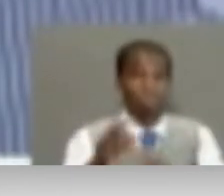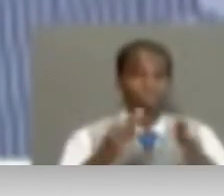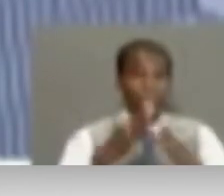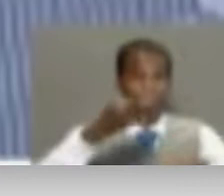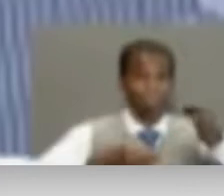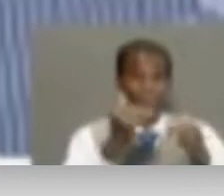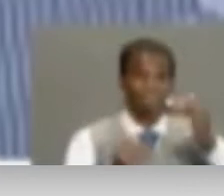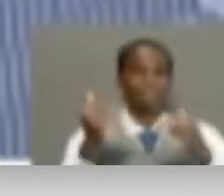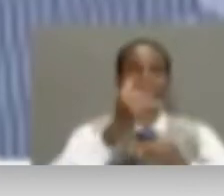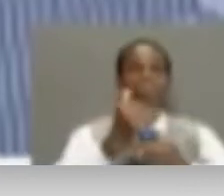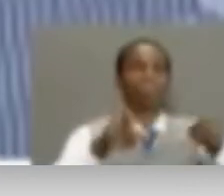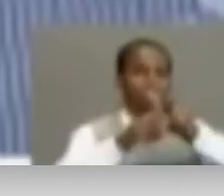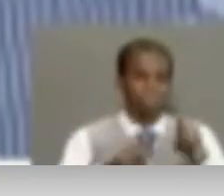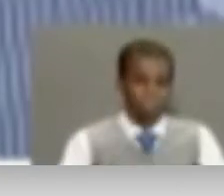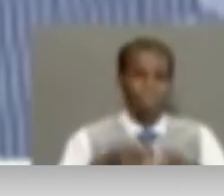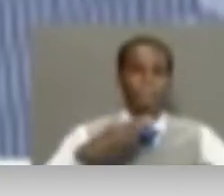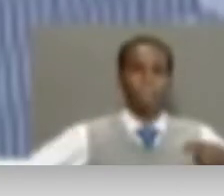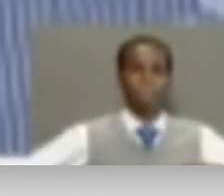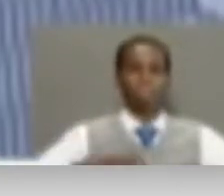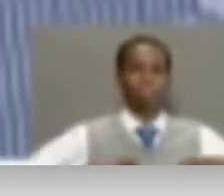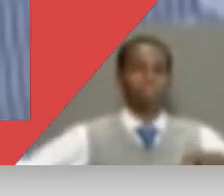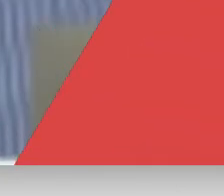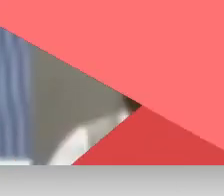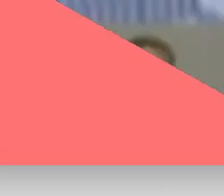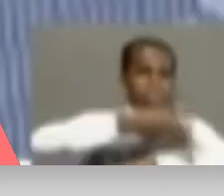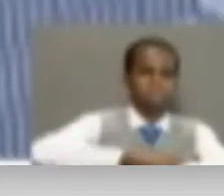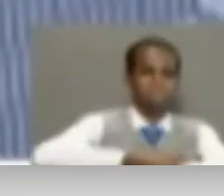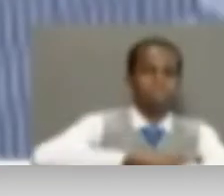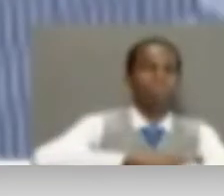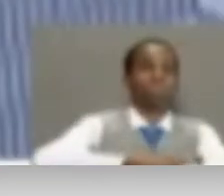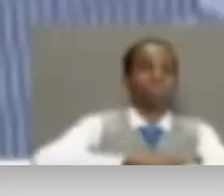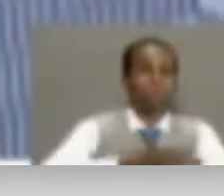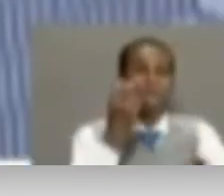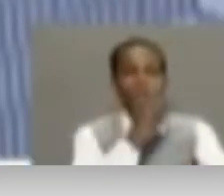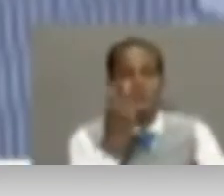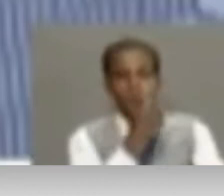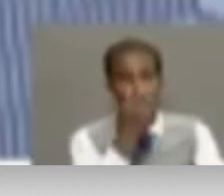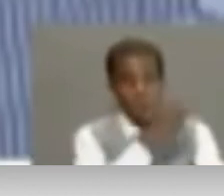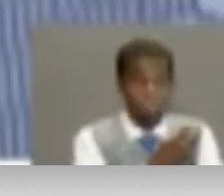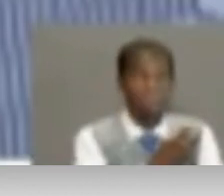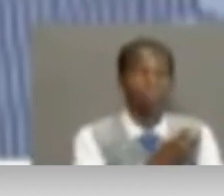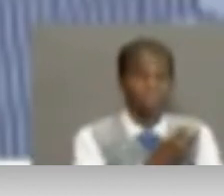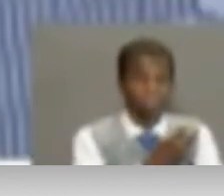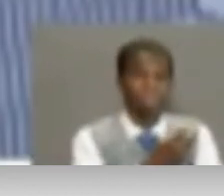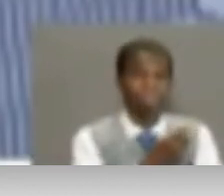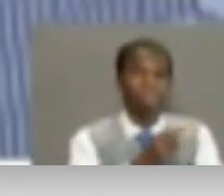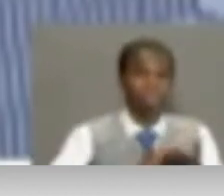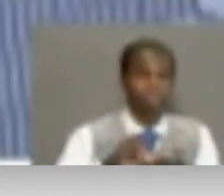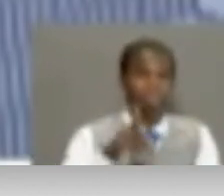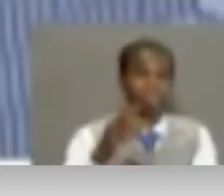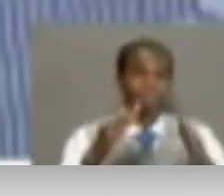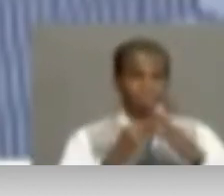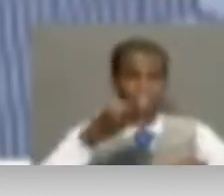Relativamente aos militantes que interpuseram esta reclamação, podemos assim considerar, em sede do Tribunal Constitucional,